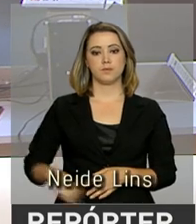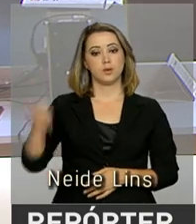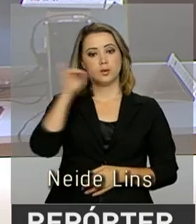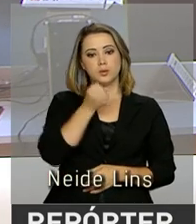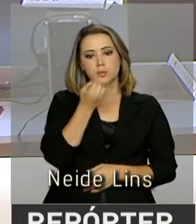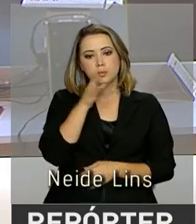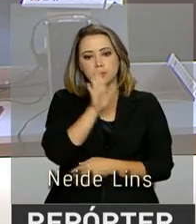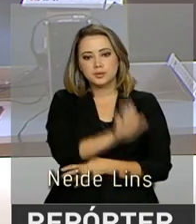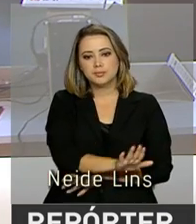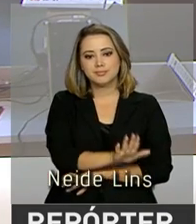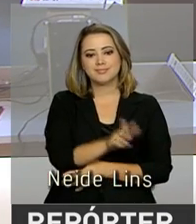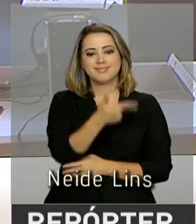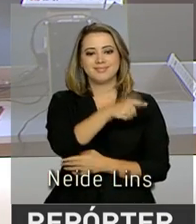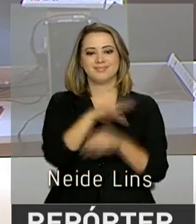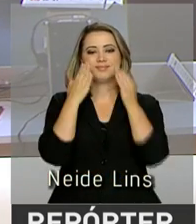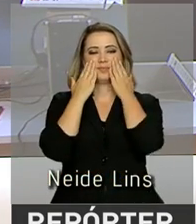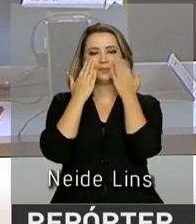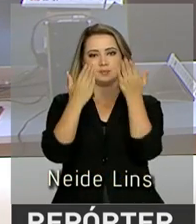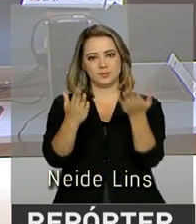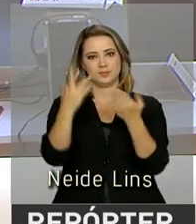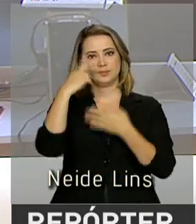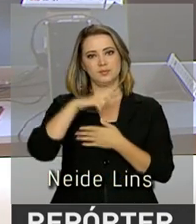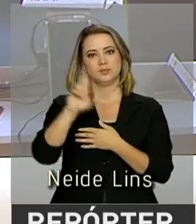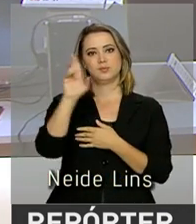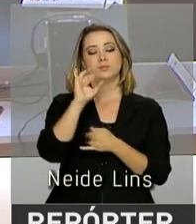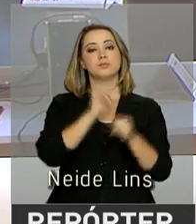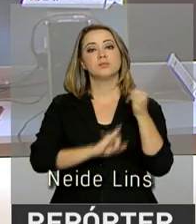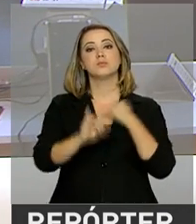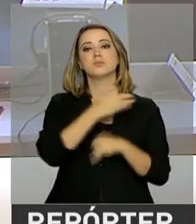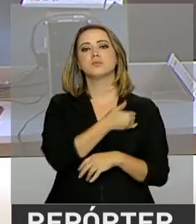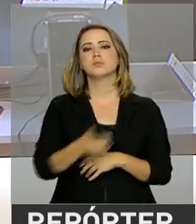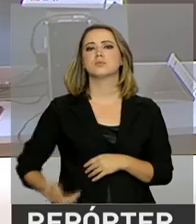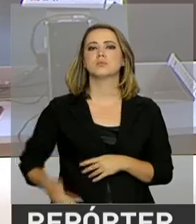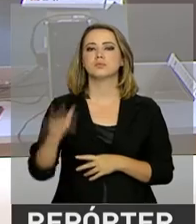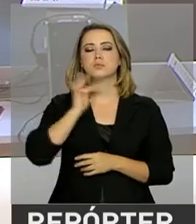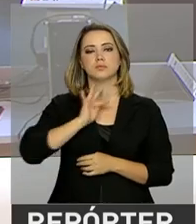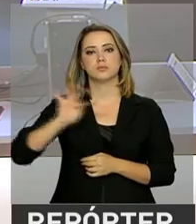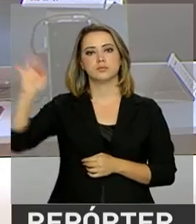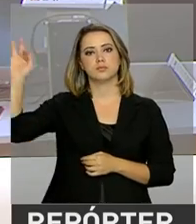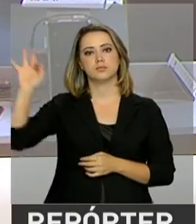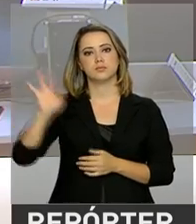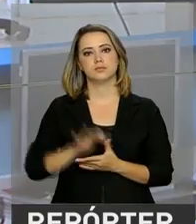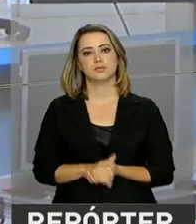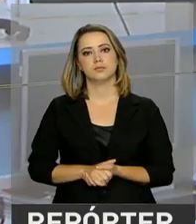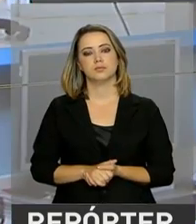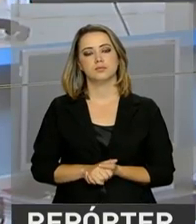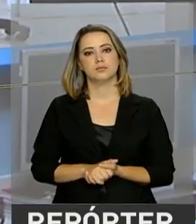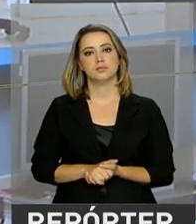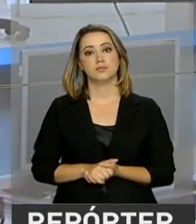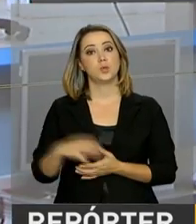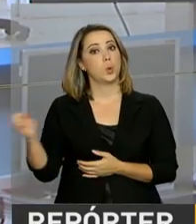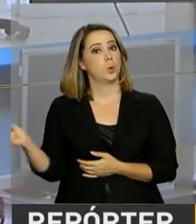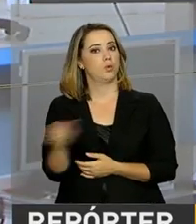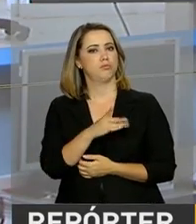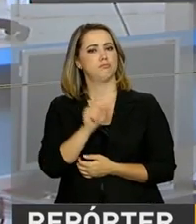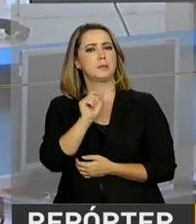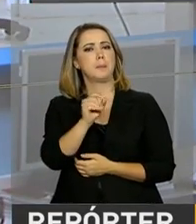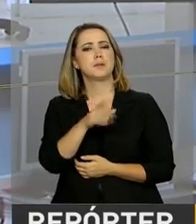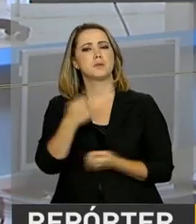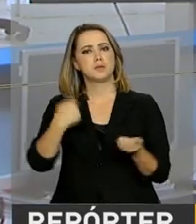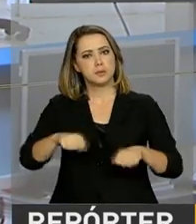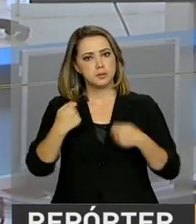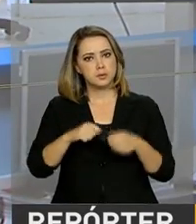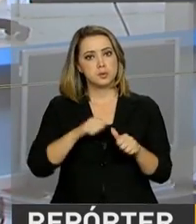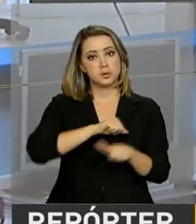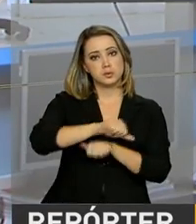Olá boa tarde no ar mais uma edição do repórter NBR com as notícias do governo federal novidades para quem